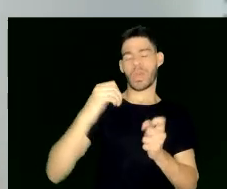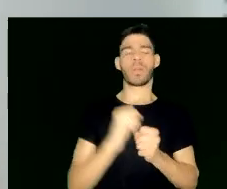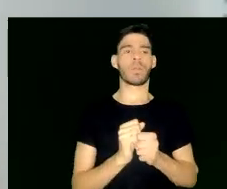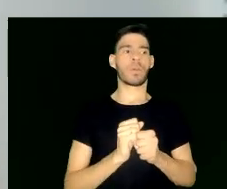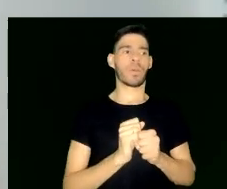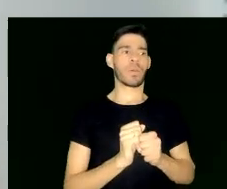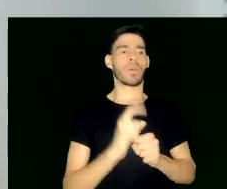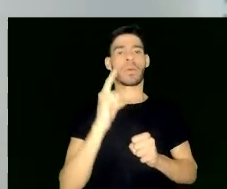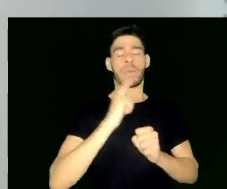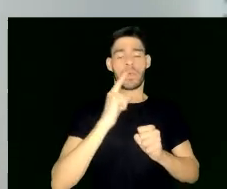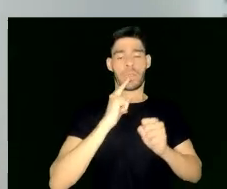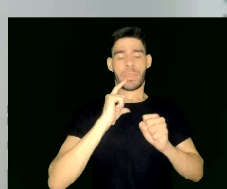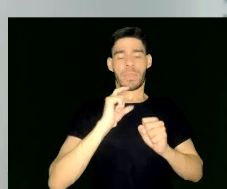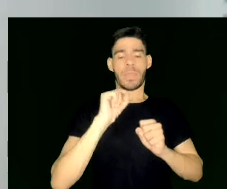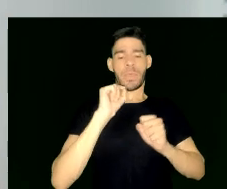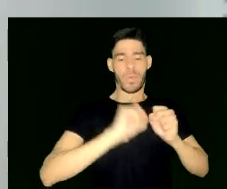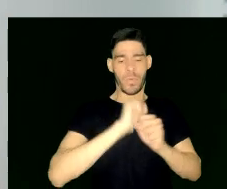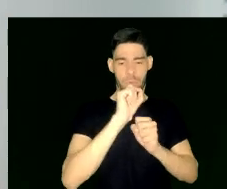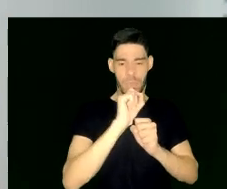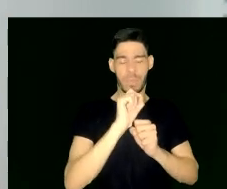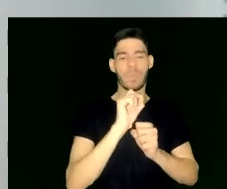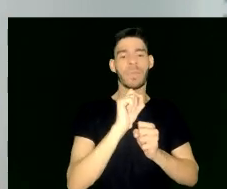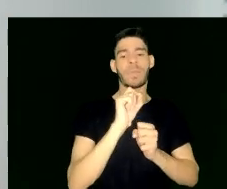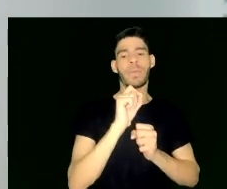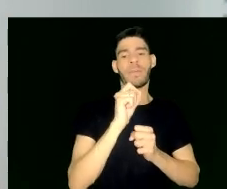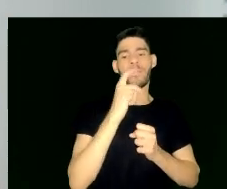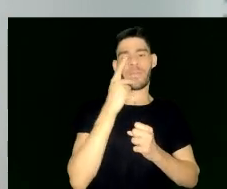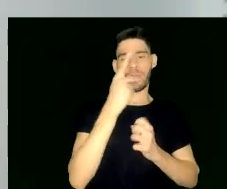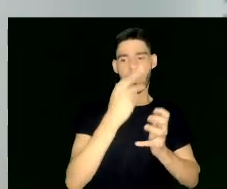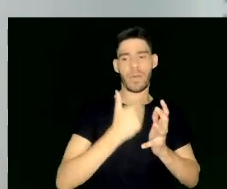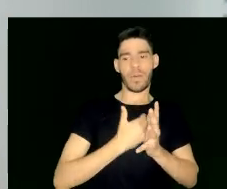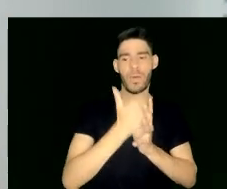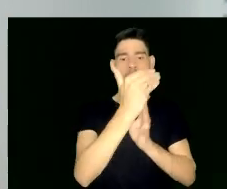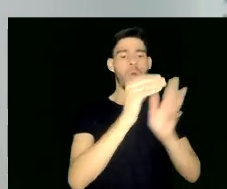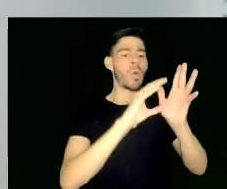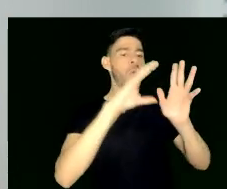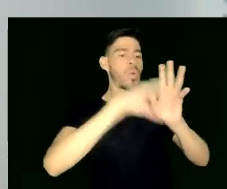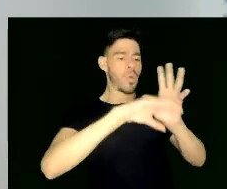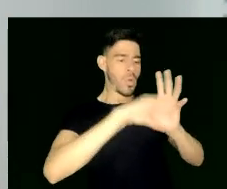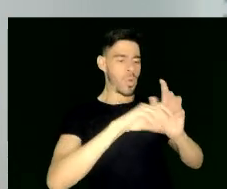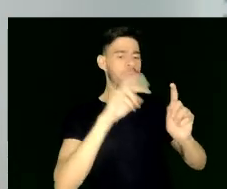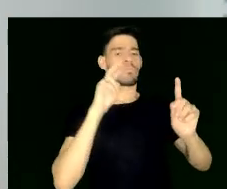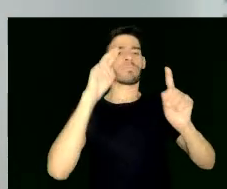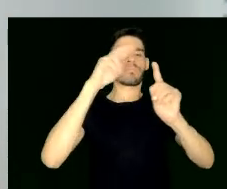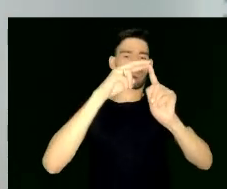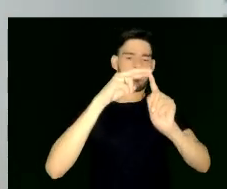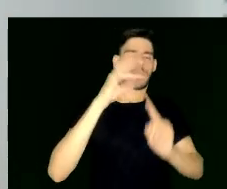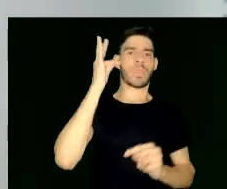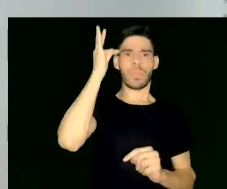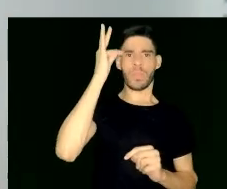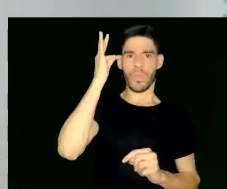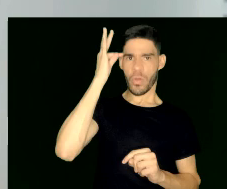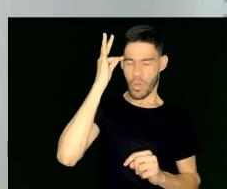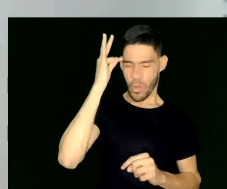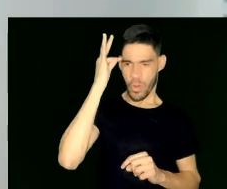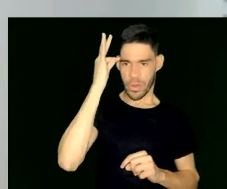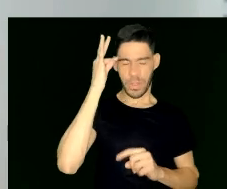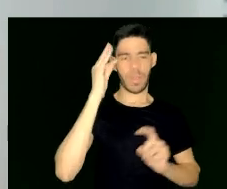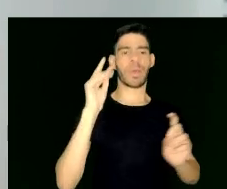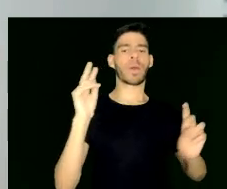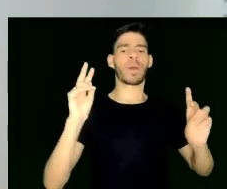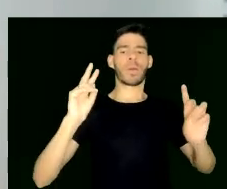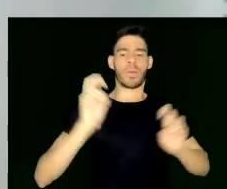judiciário. E eu tenho uma linha de exposição que começa com o conceito e as referências